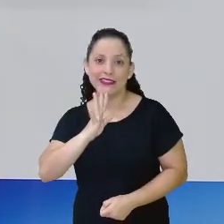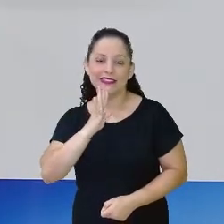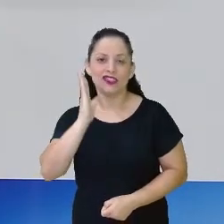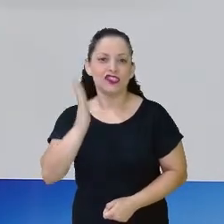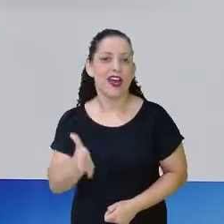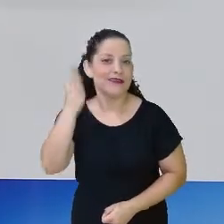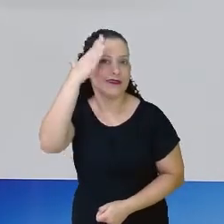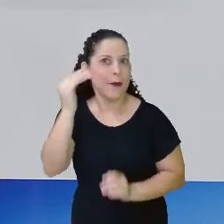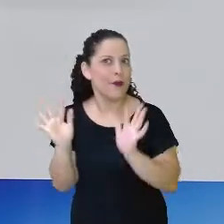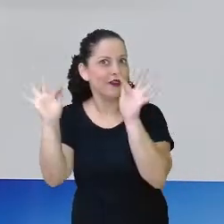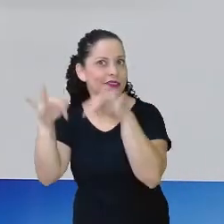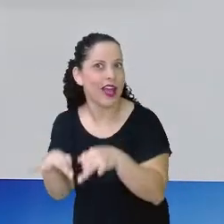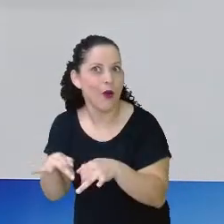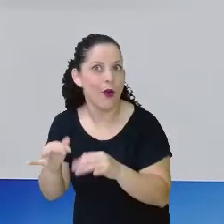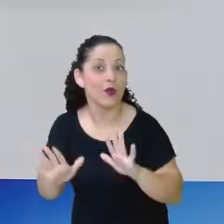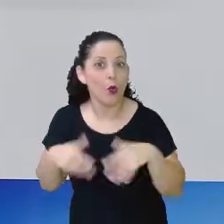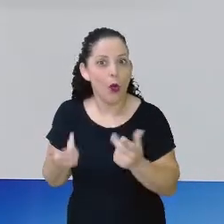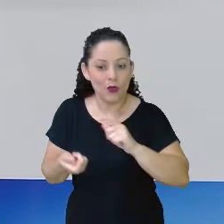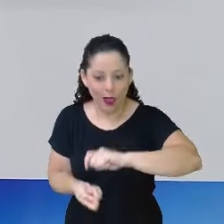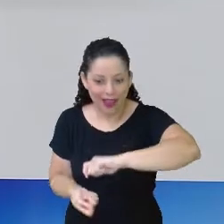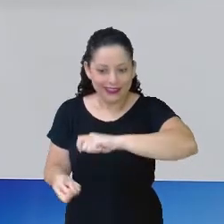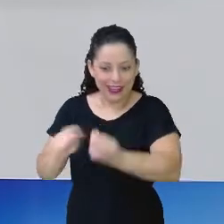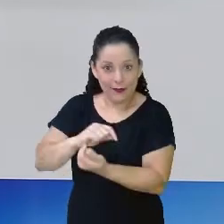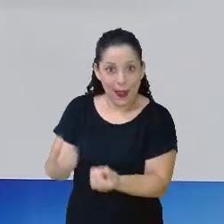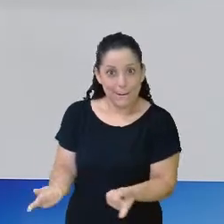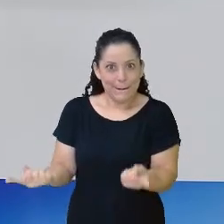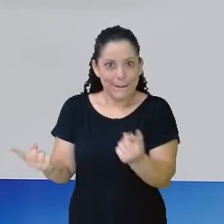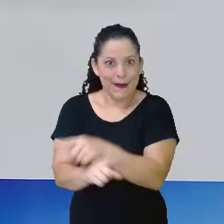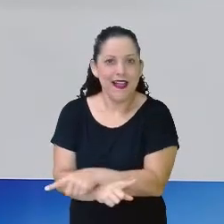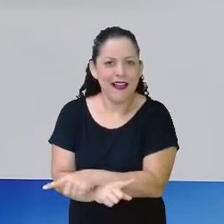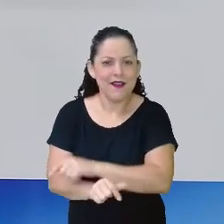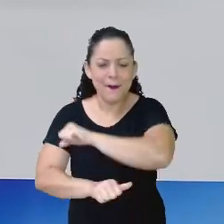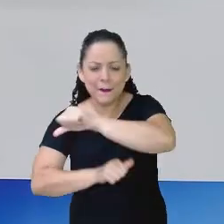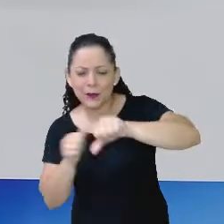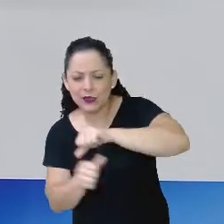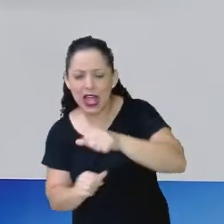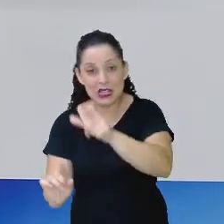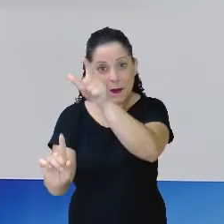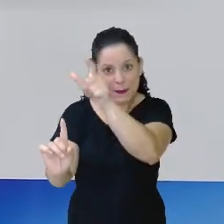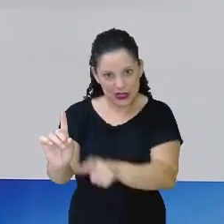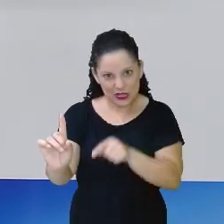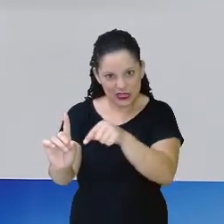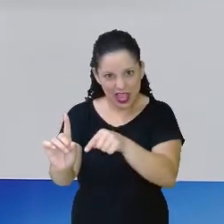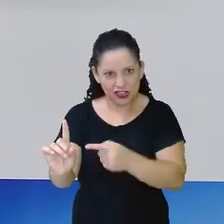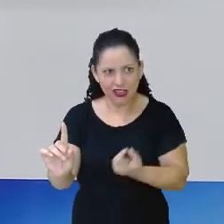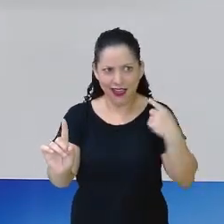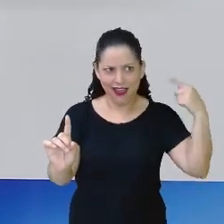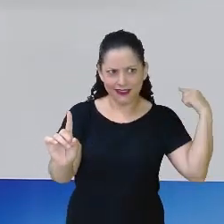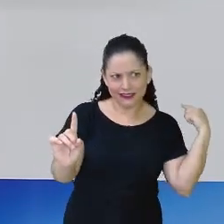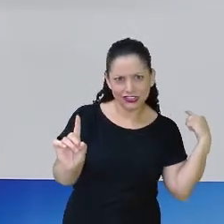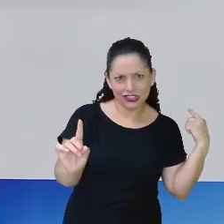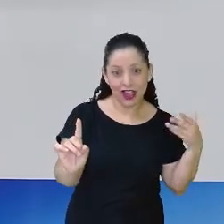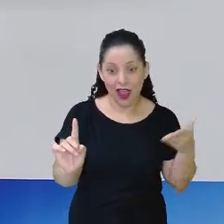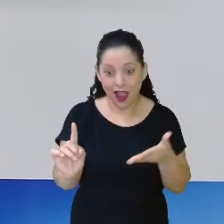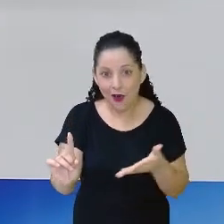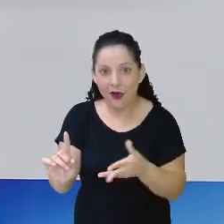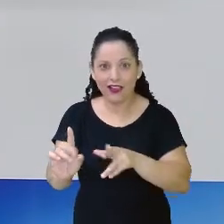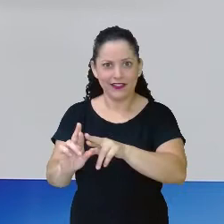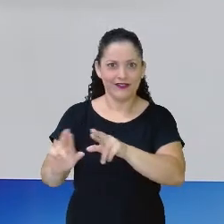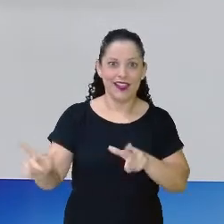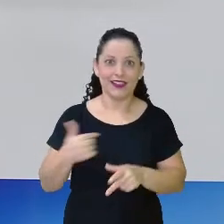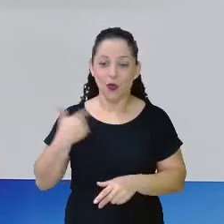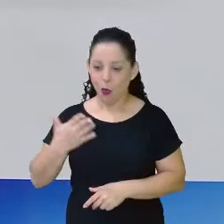vai terminar. Então, quando vem uma história que o final é diferente, que aquele personagem que você já quer agir de uma maneira, agir de outra, eu gosto muito de